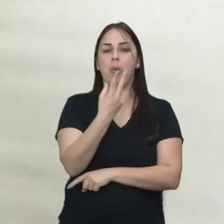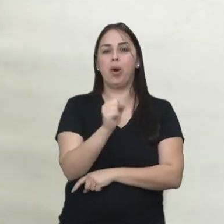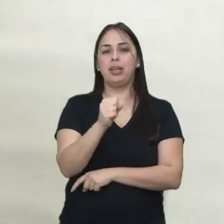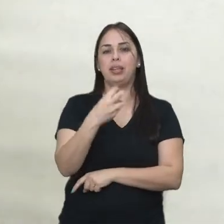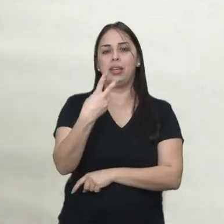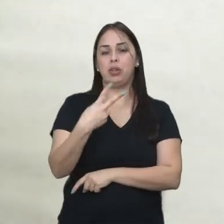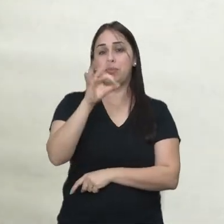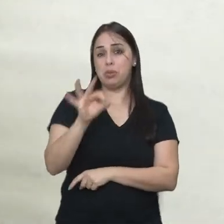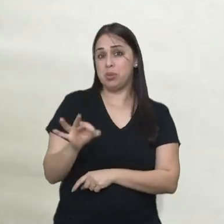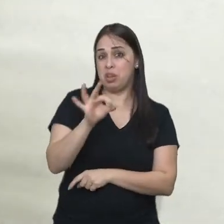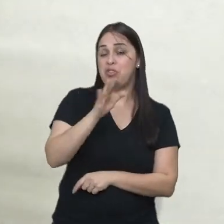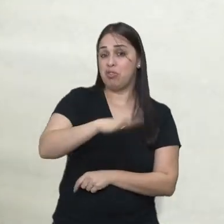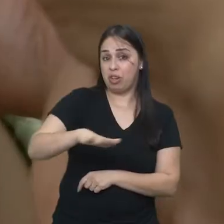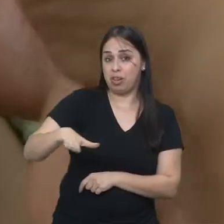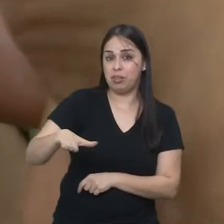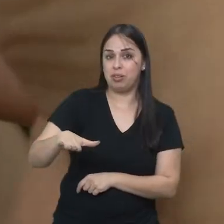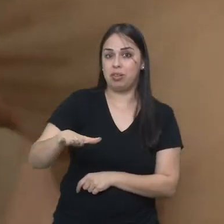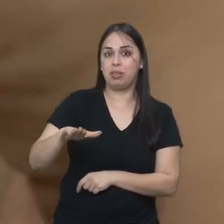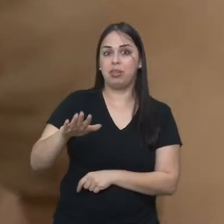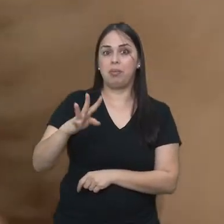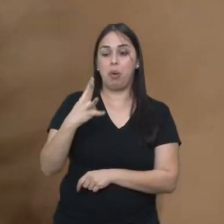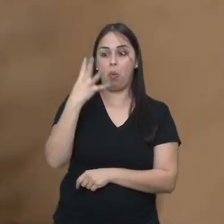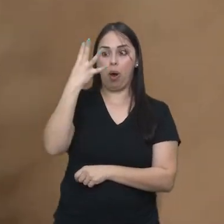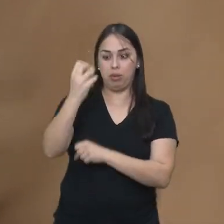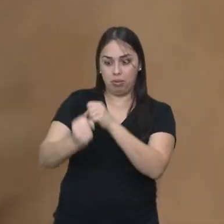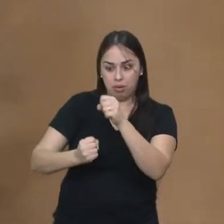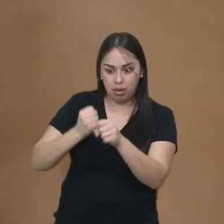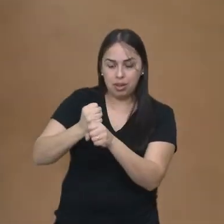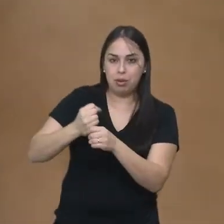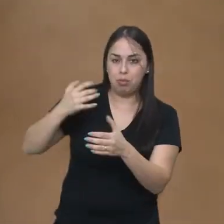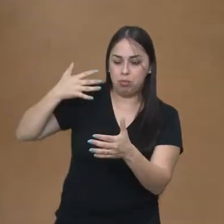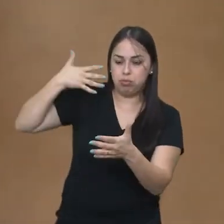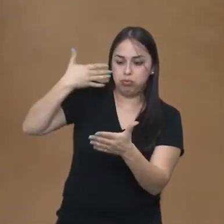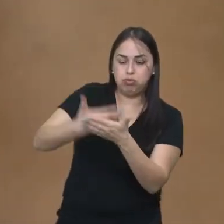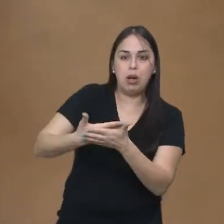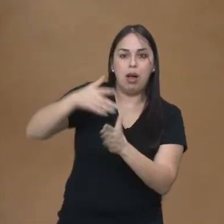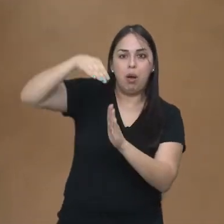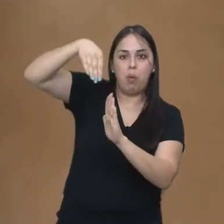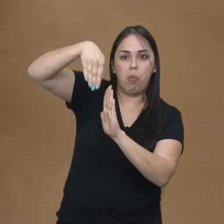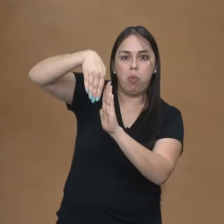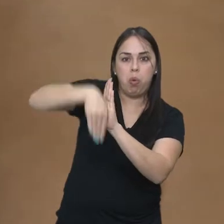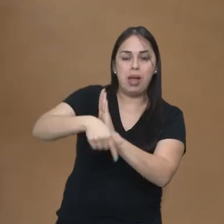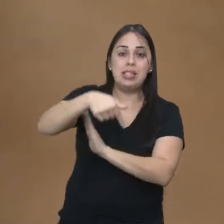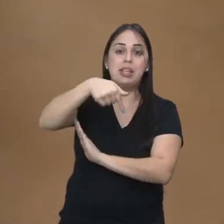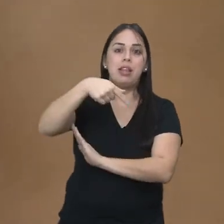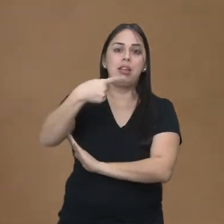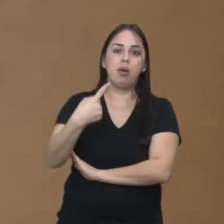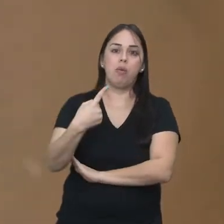86,2% de crianças imunizadas. 4 anos depois, essa taxa caiu para